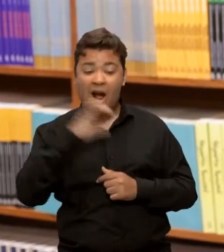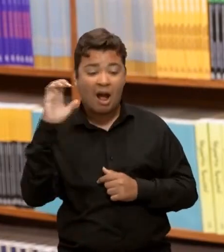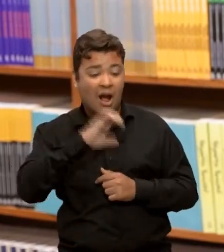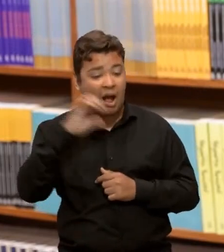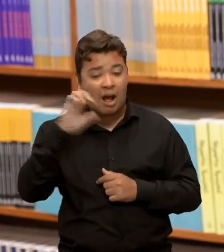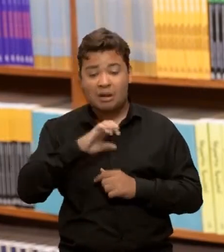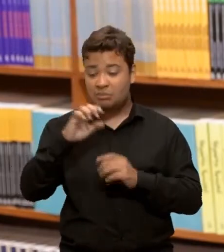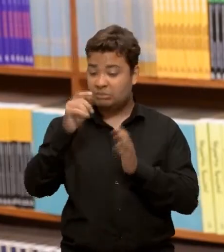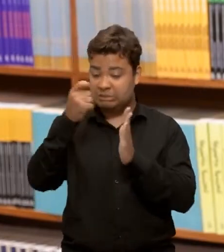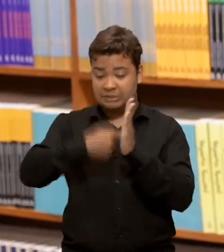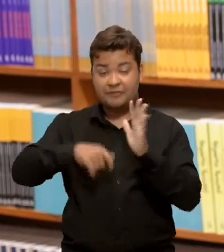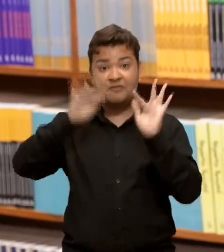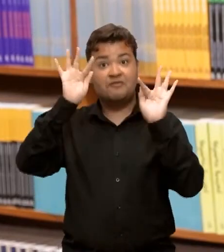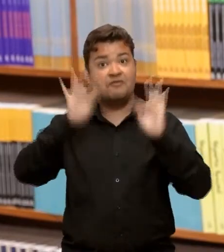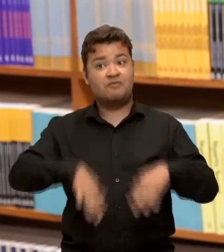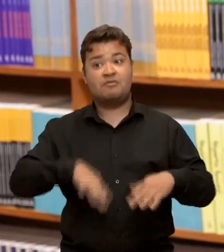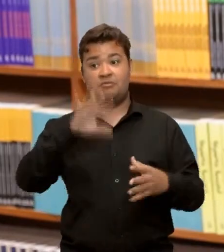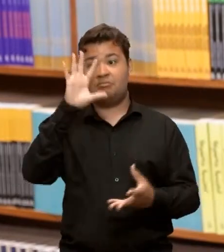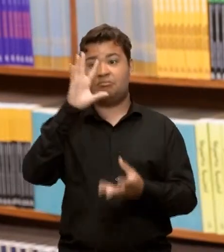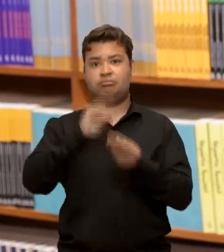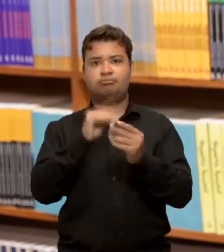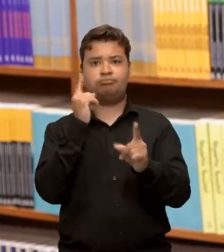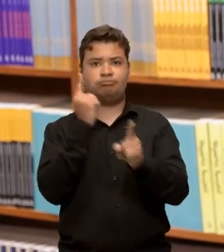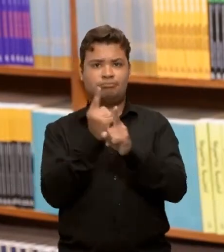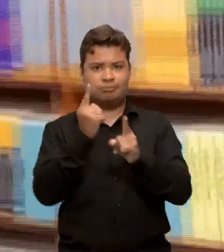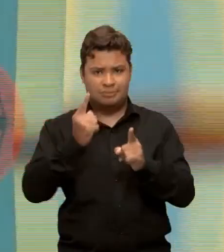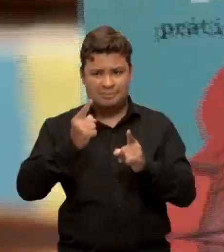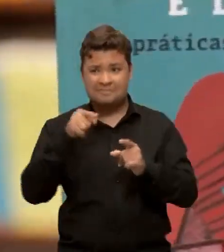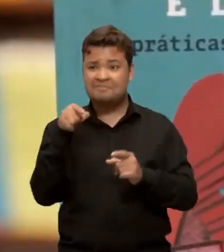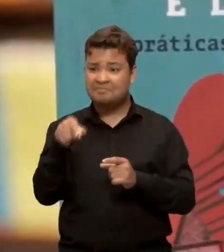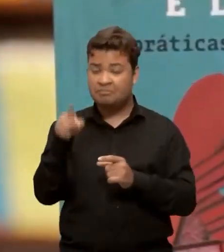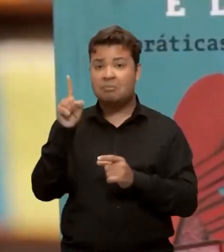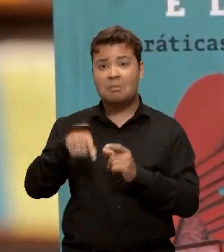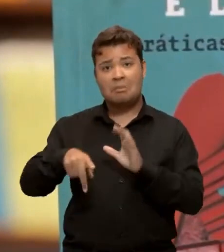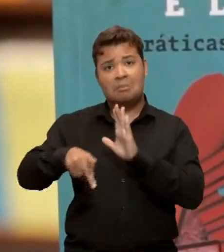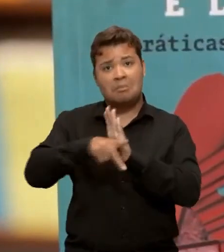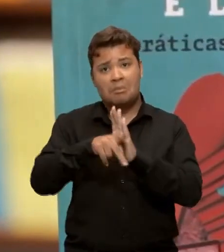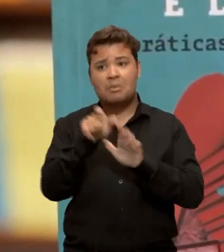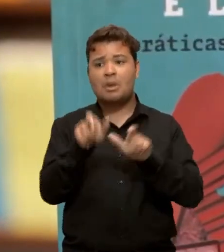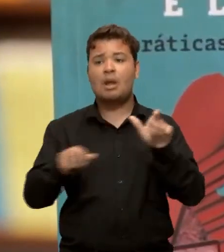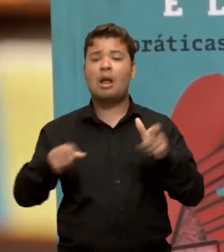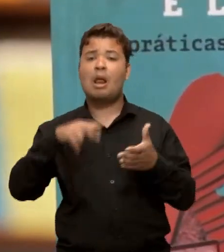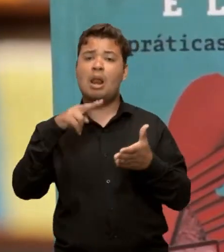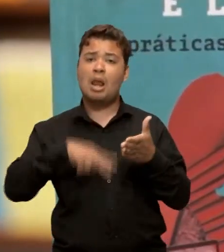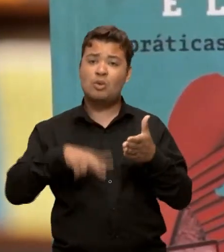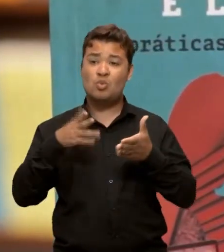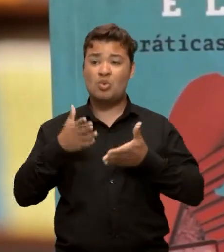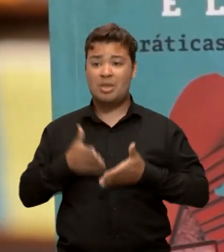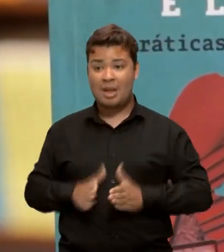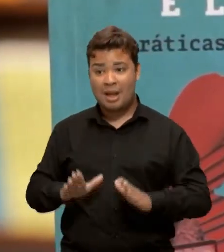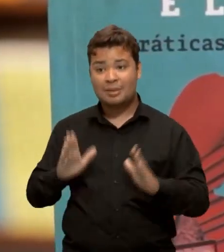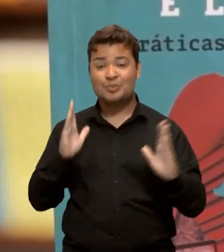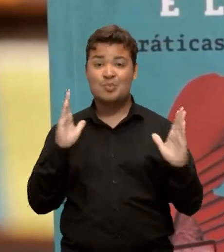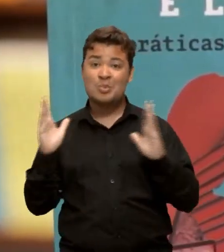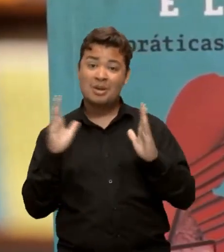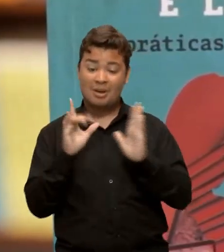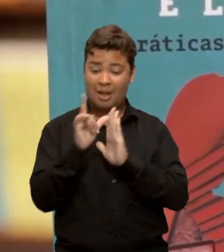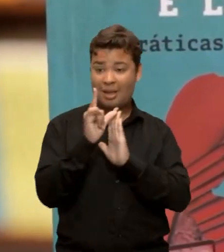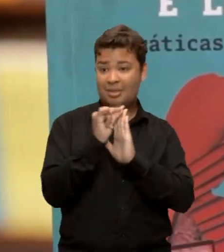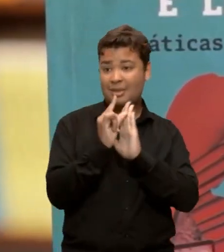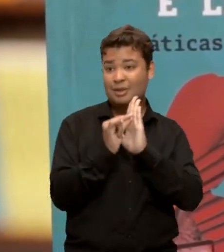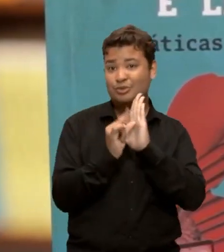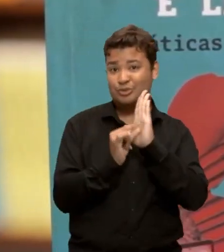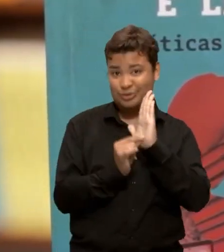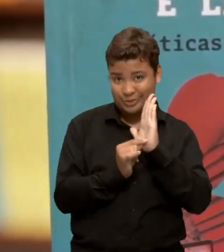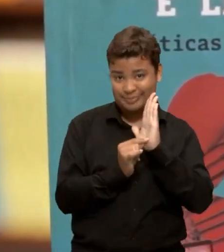do texto. Essa é uma lógica de aceleração que caracteriza a relação dos leitores nascidos no mundo digital, não só